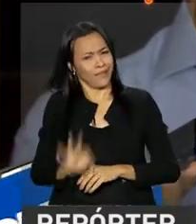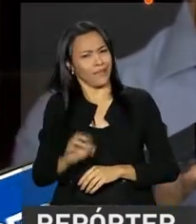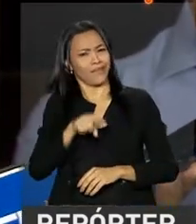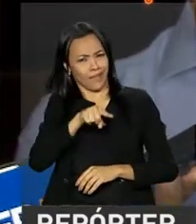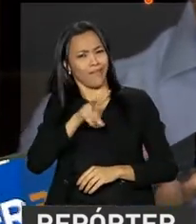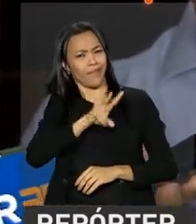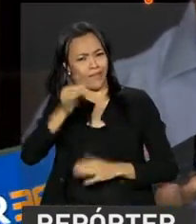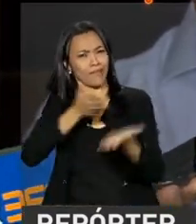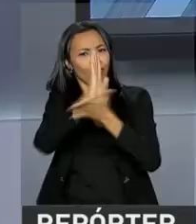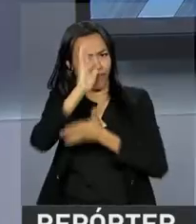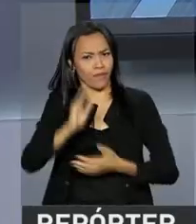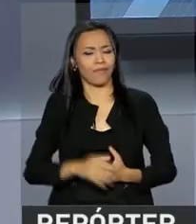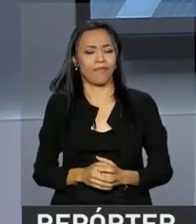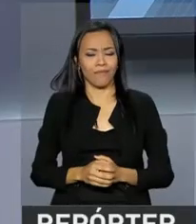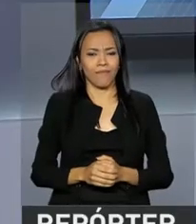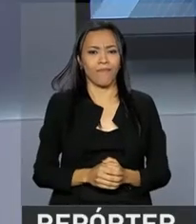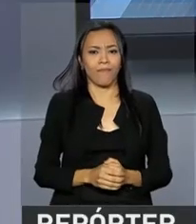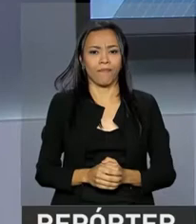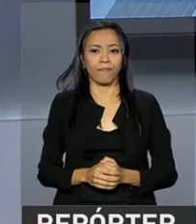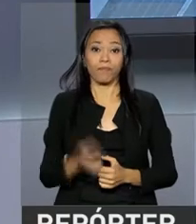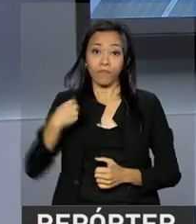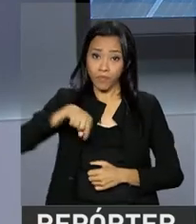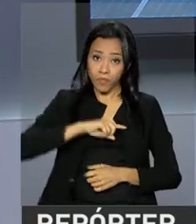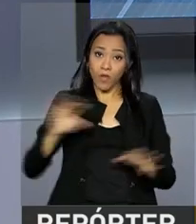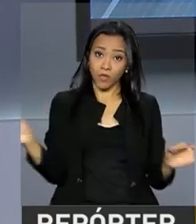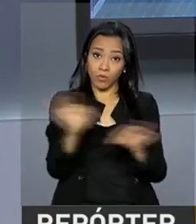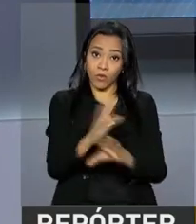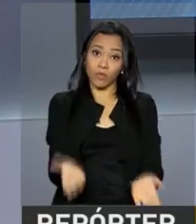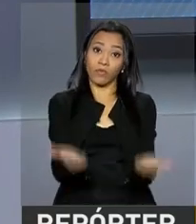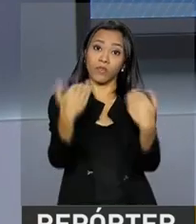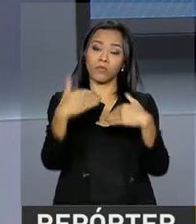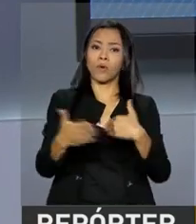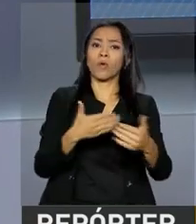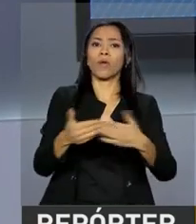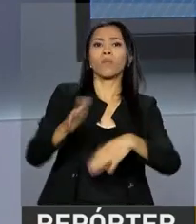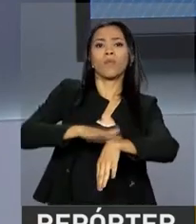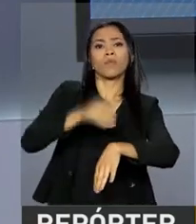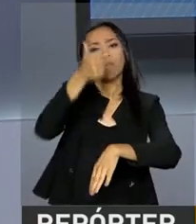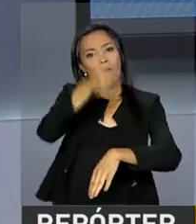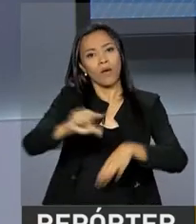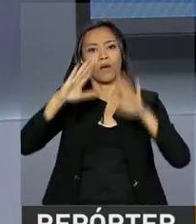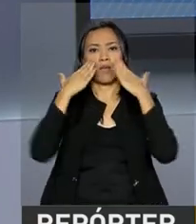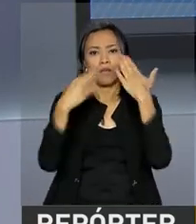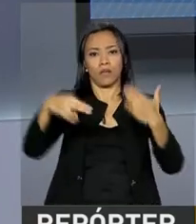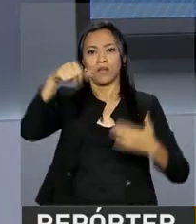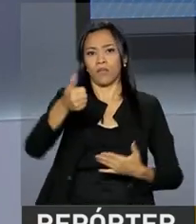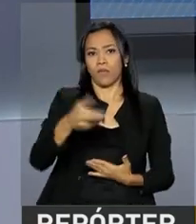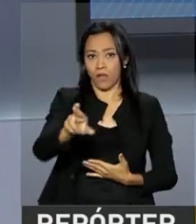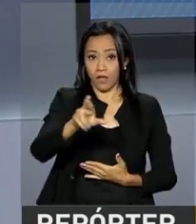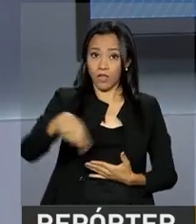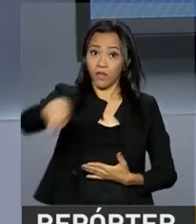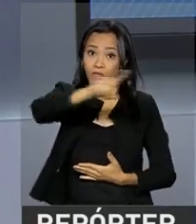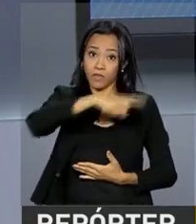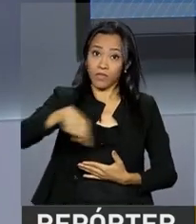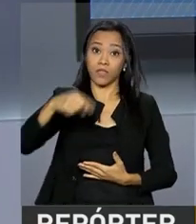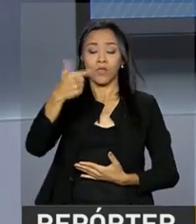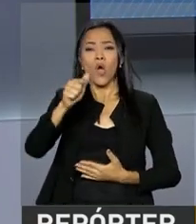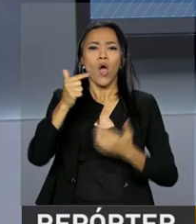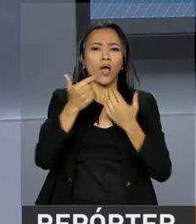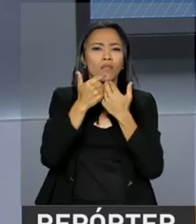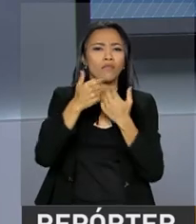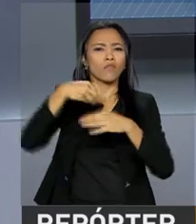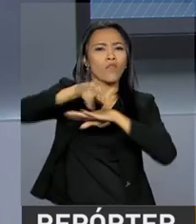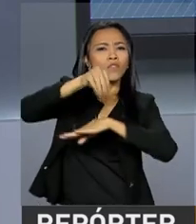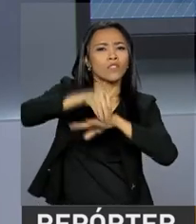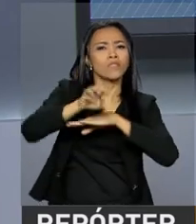será aprovado. Nós ficamos por aqui, voltamos a qualquer momento na próxima edição do Repórter NBR. Outras